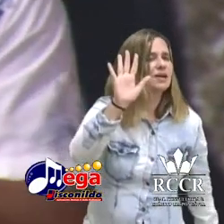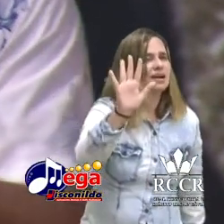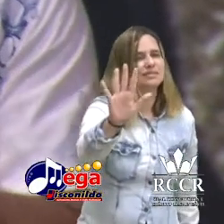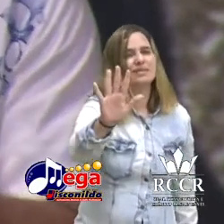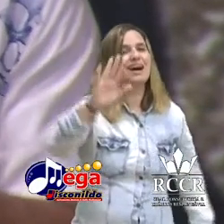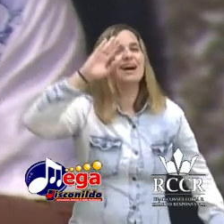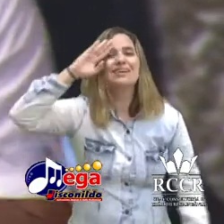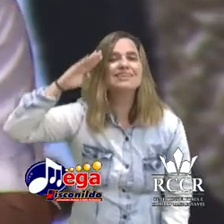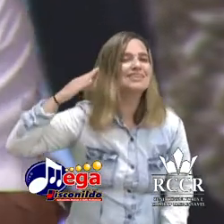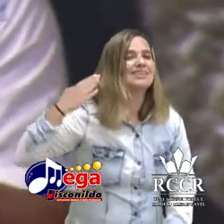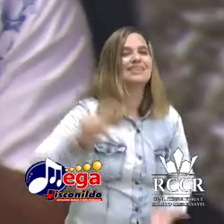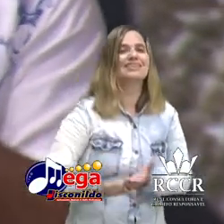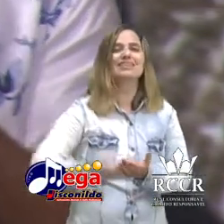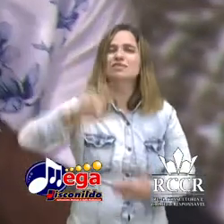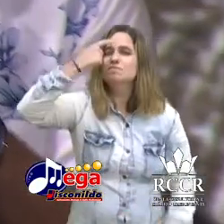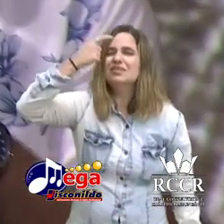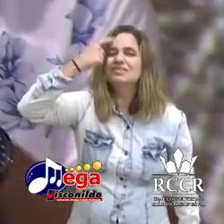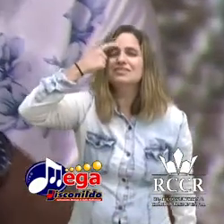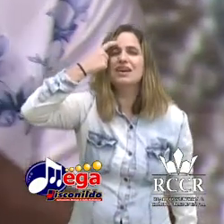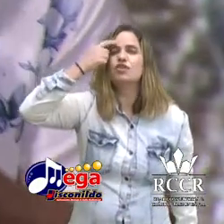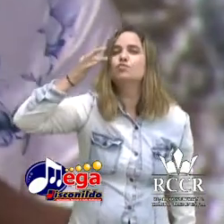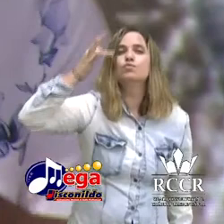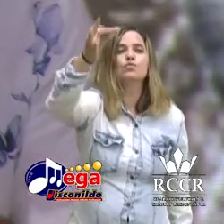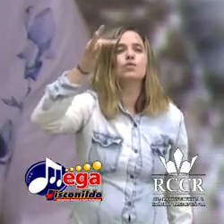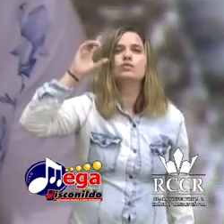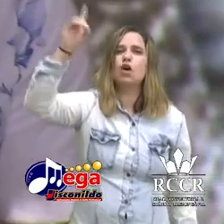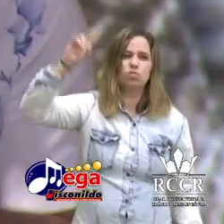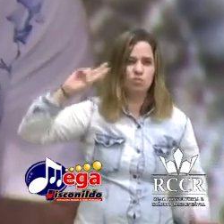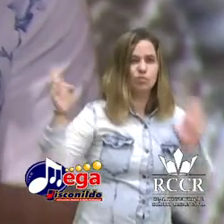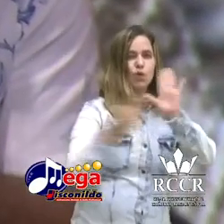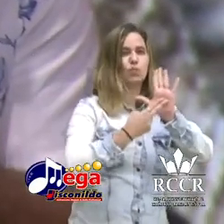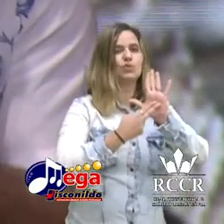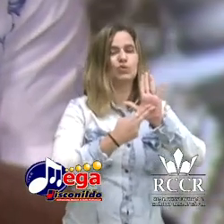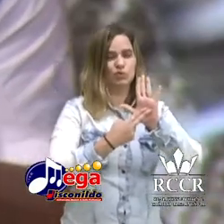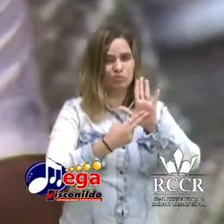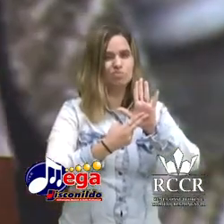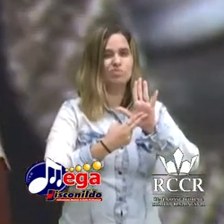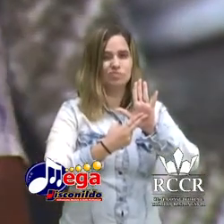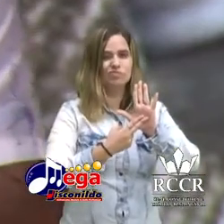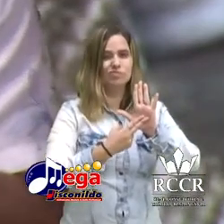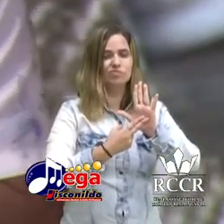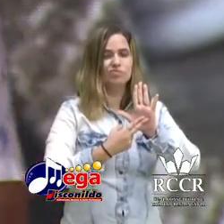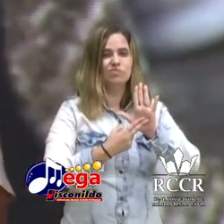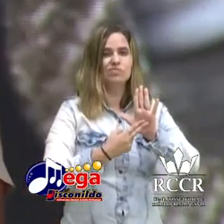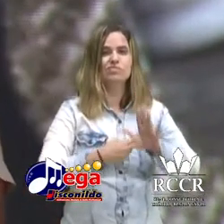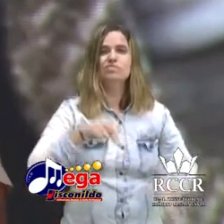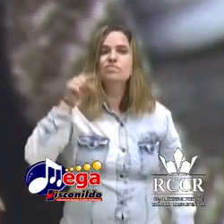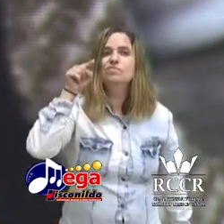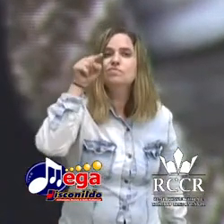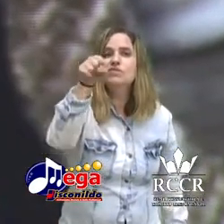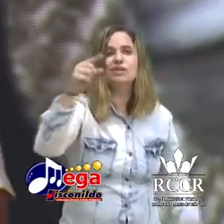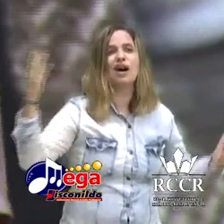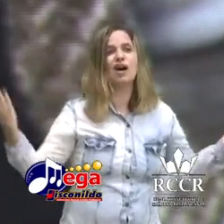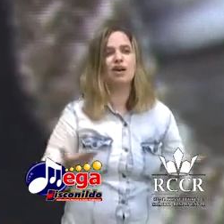Não viva pelo teu momento, viva pela promessa do Deus Todo-Poderoso na tua história. Não viva pelo que você